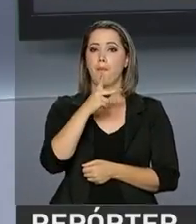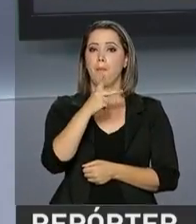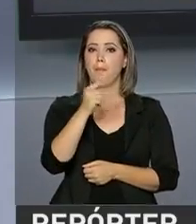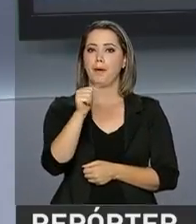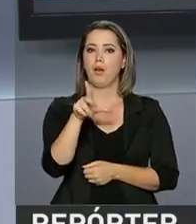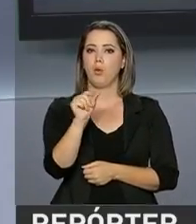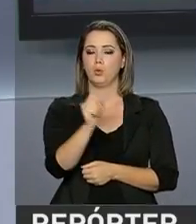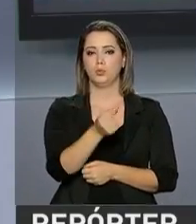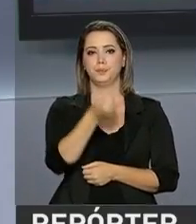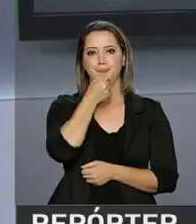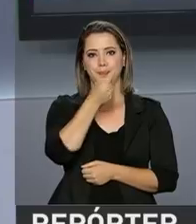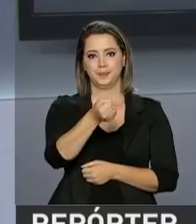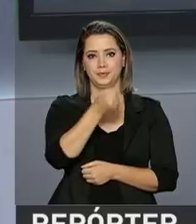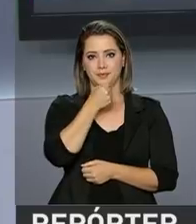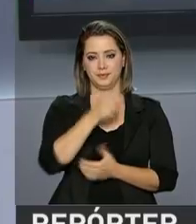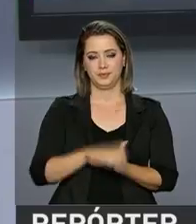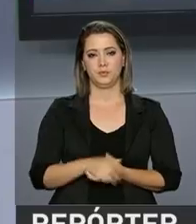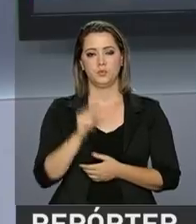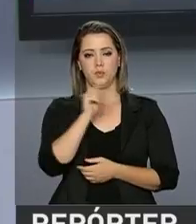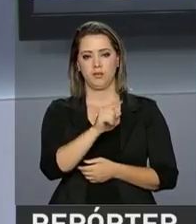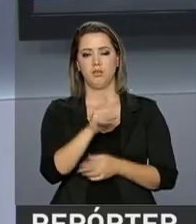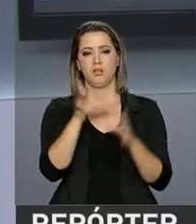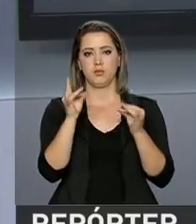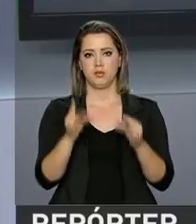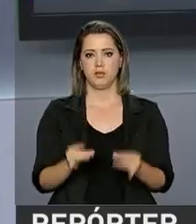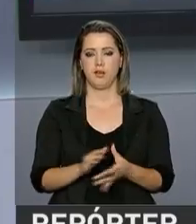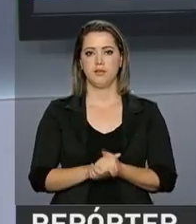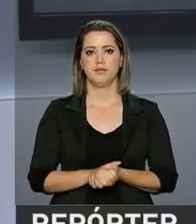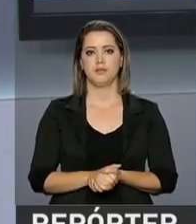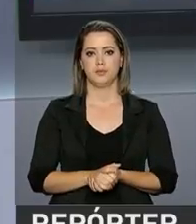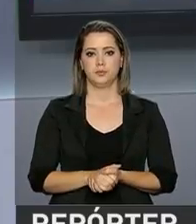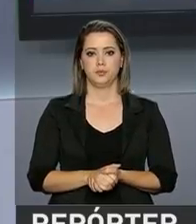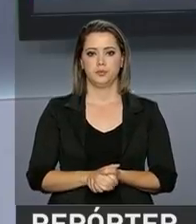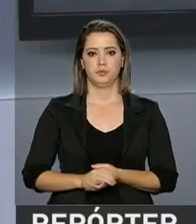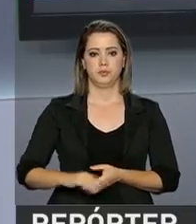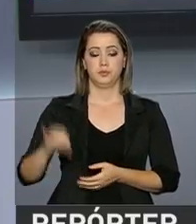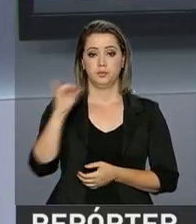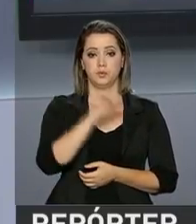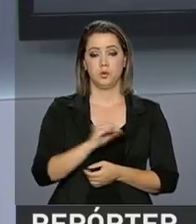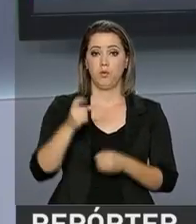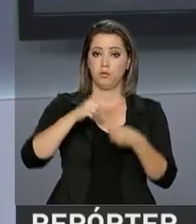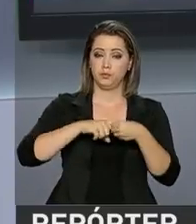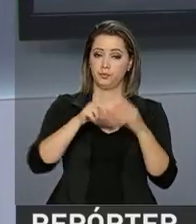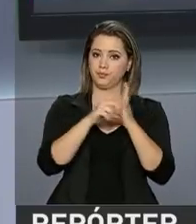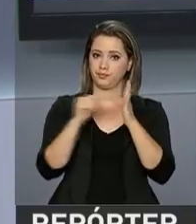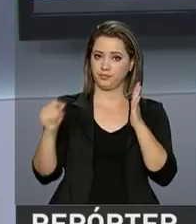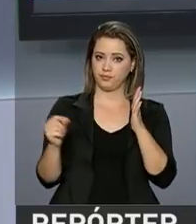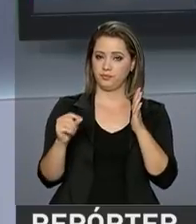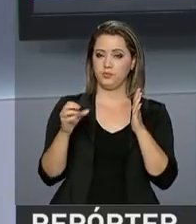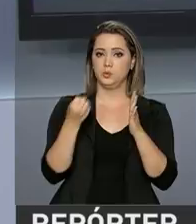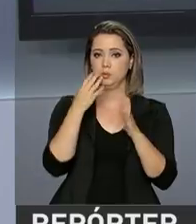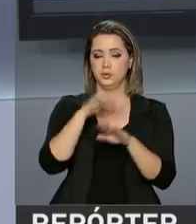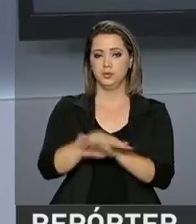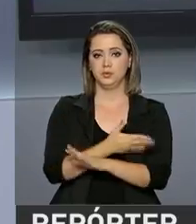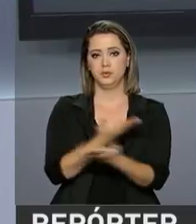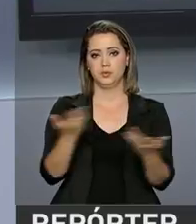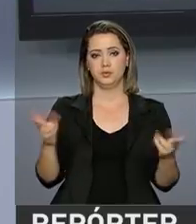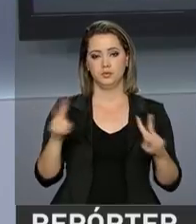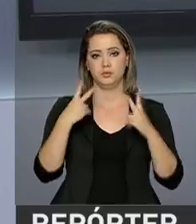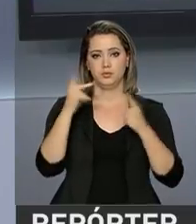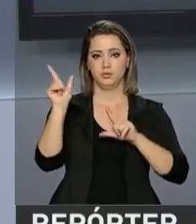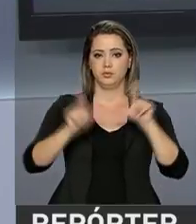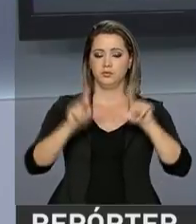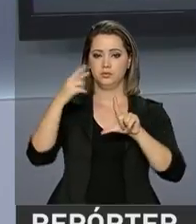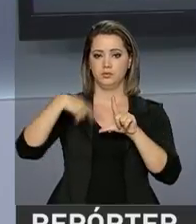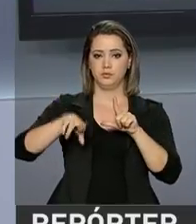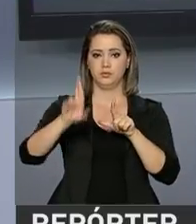com o repórter Paulo Sálvia Olá Paulo boa noite para você voltamos aqui do Palácio do Planalto Boa noite Roberto Boa noite a todos que nos